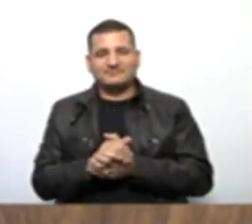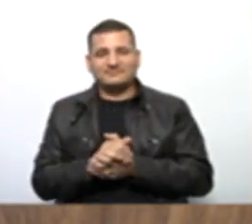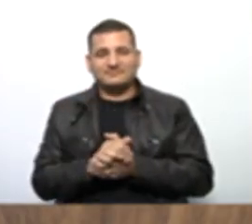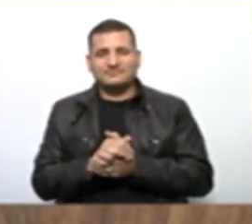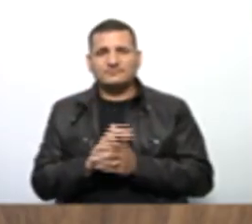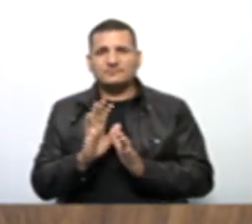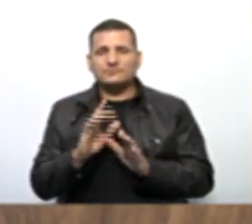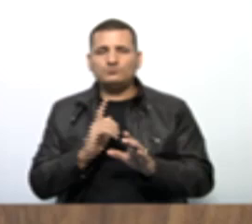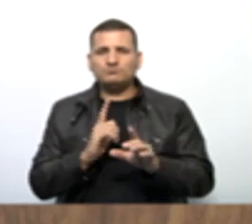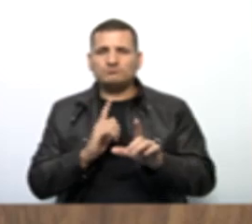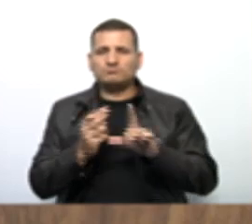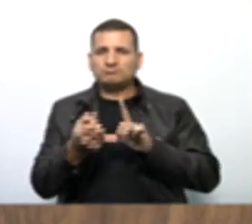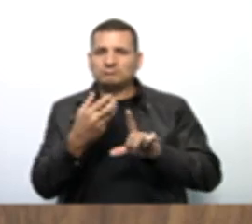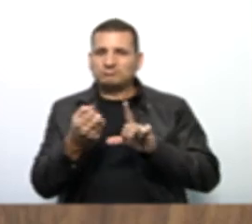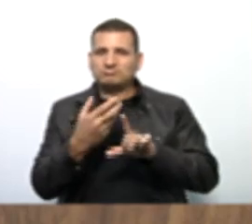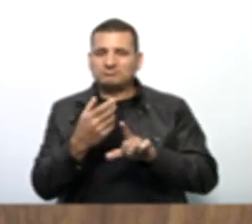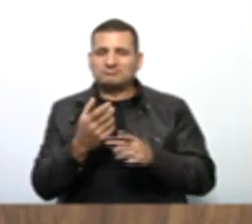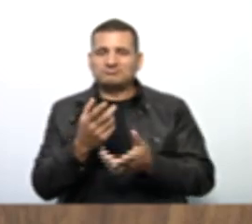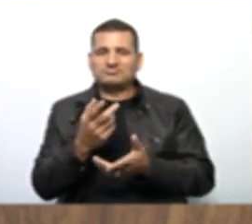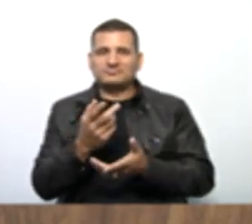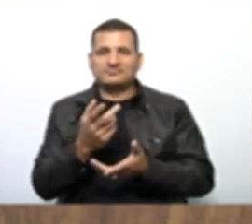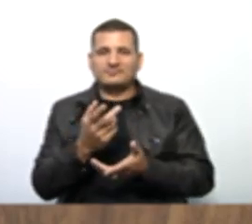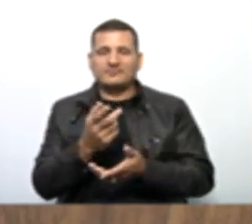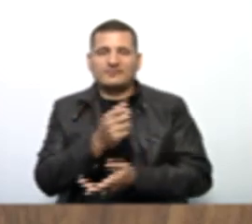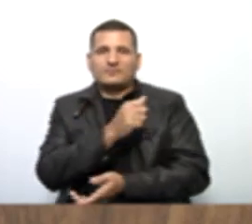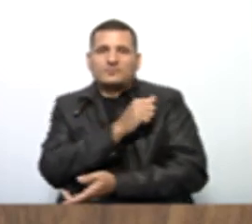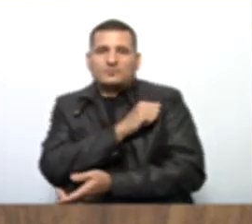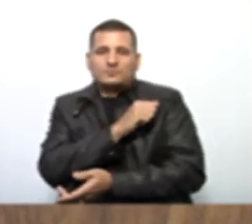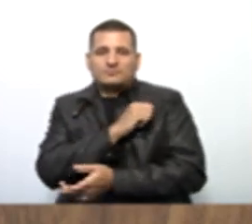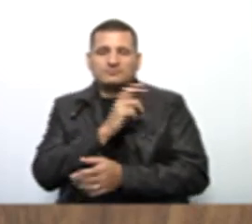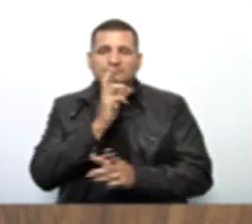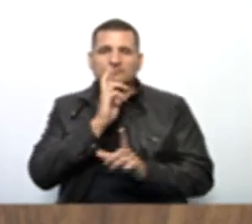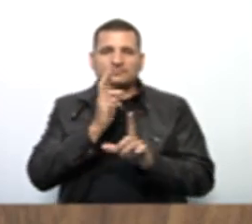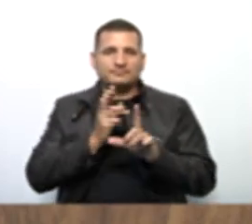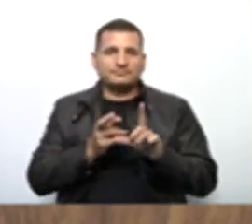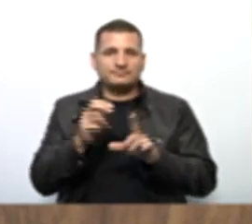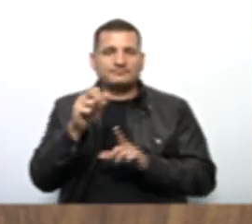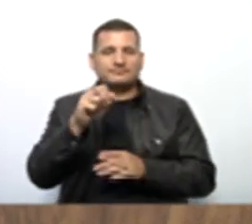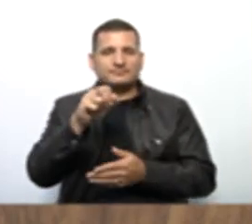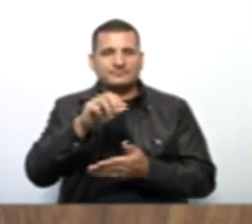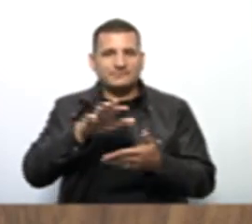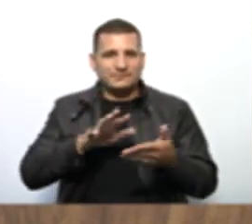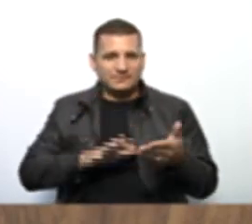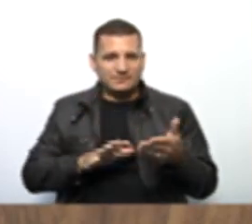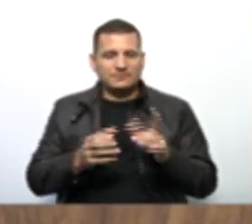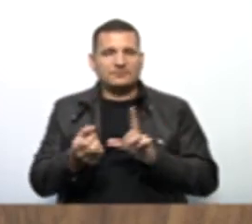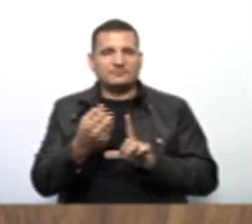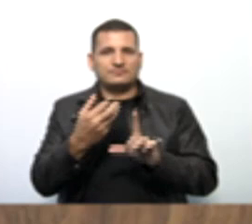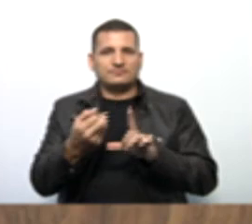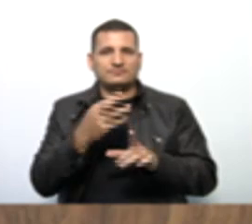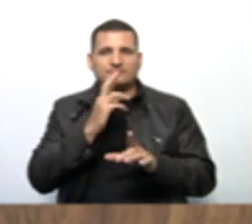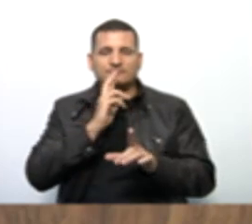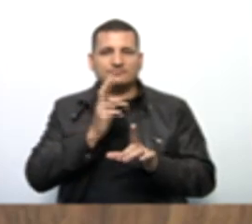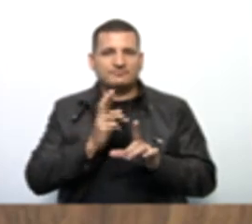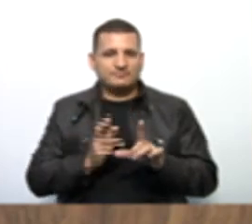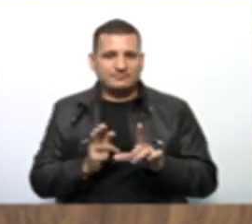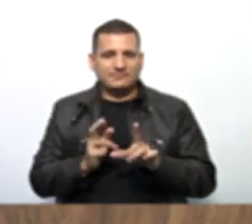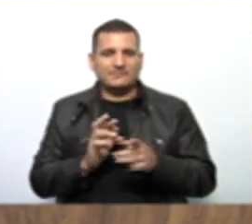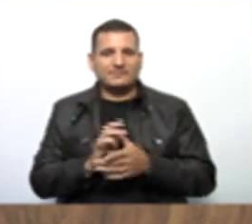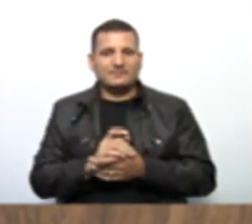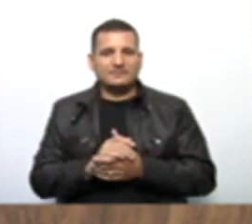soltar como sempre foi na pessoal está realmente respondendo às atividades e passando aqui as respostas né pra gente